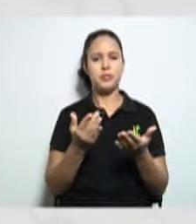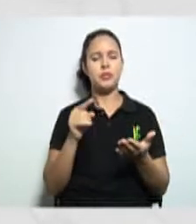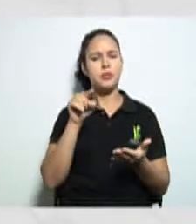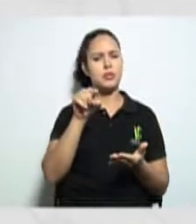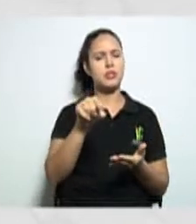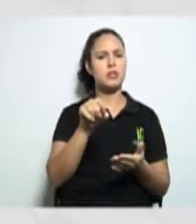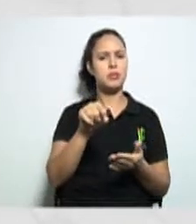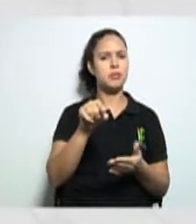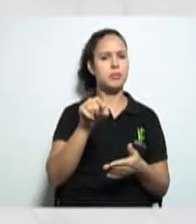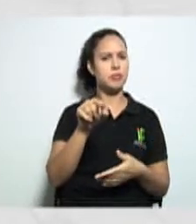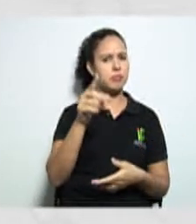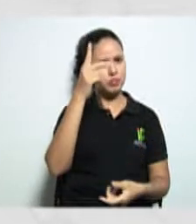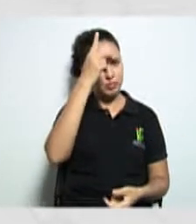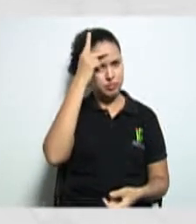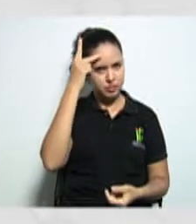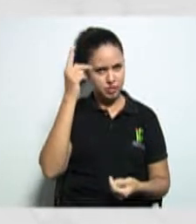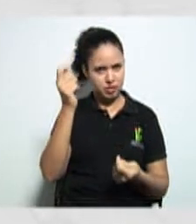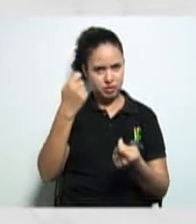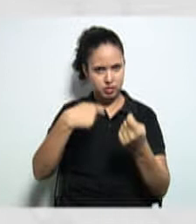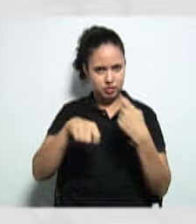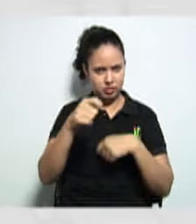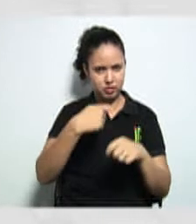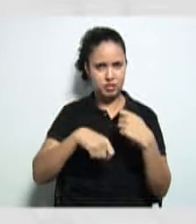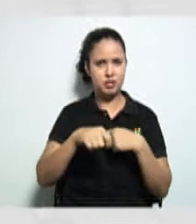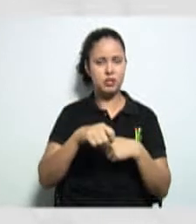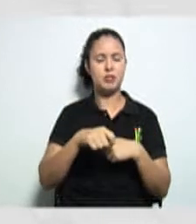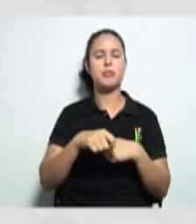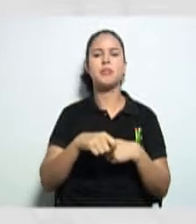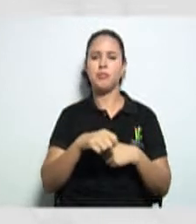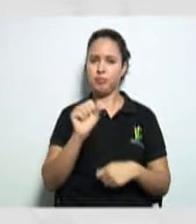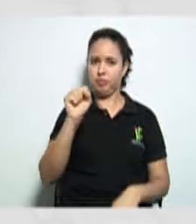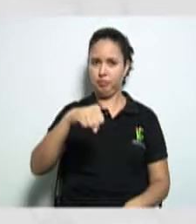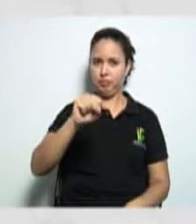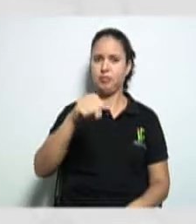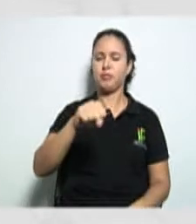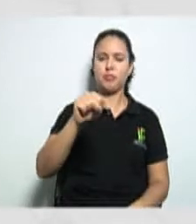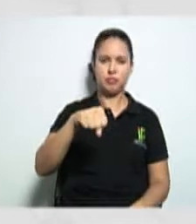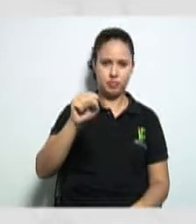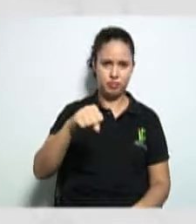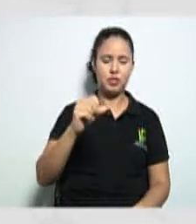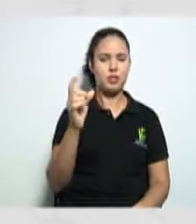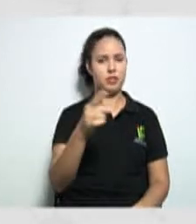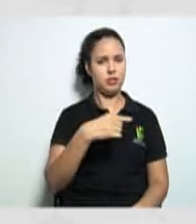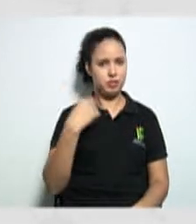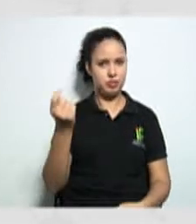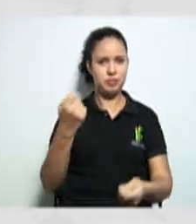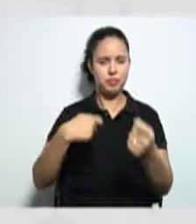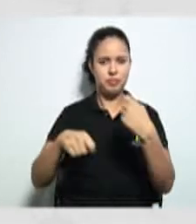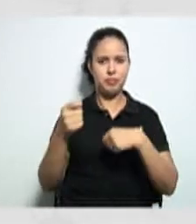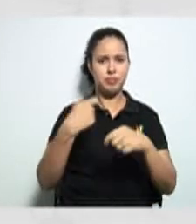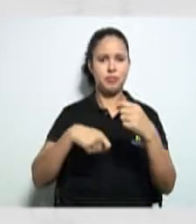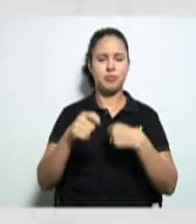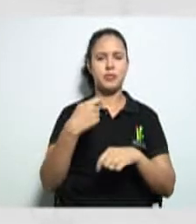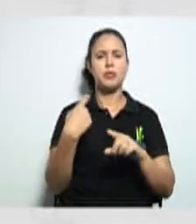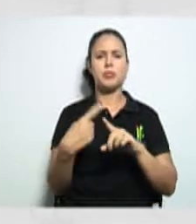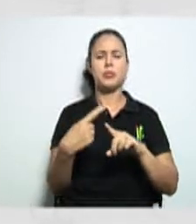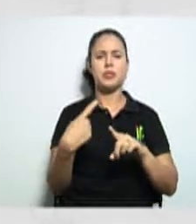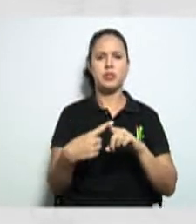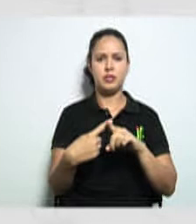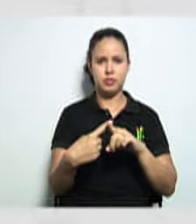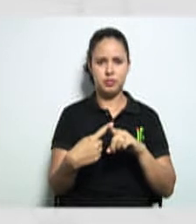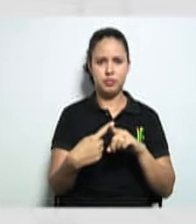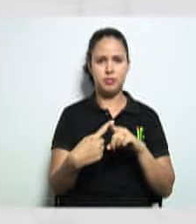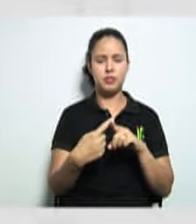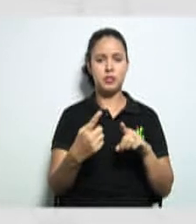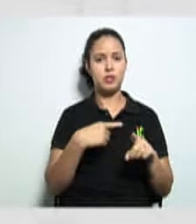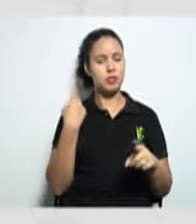você considera alguém que administra algo? Todos nós, então... Sim, nós administramos. Por que nós administramos?